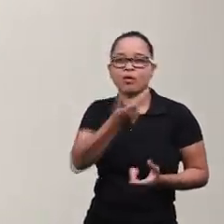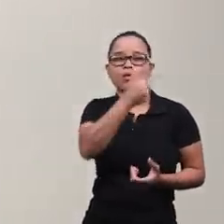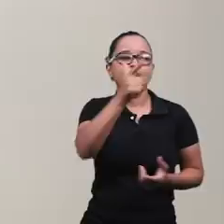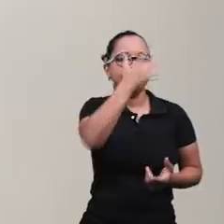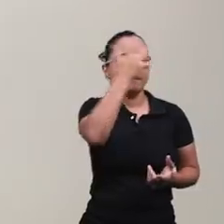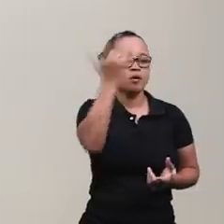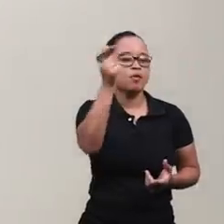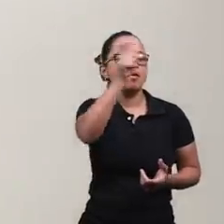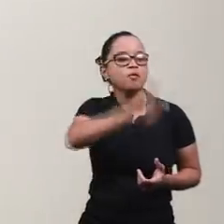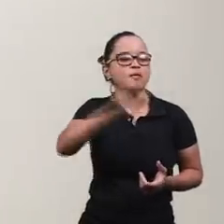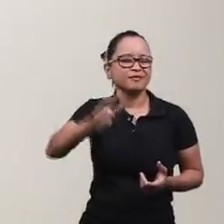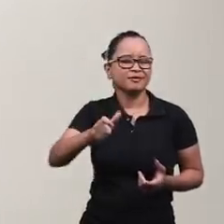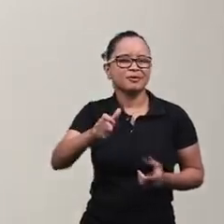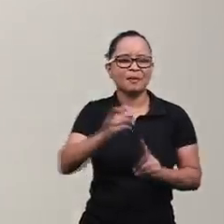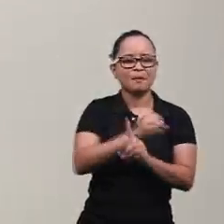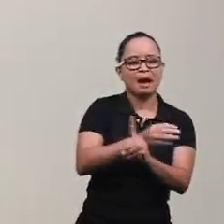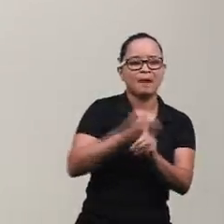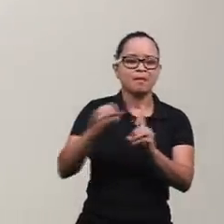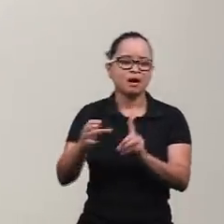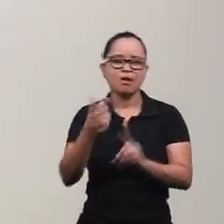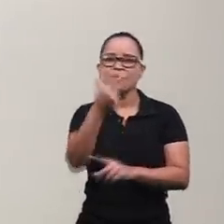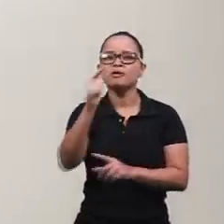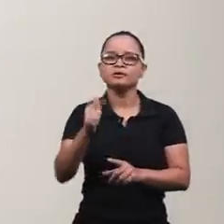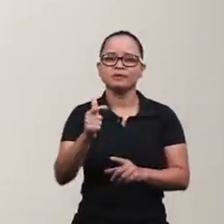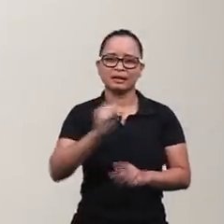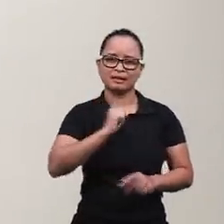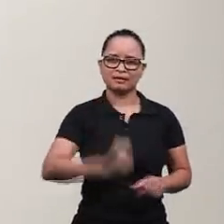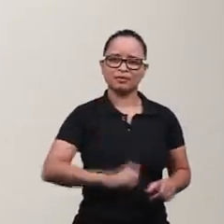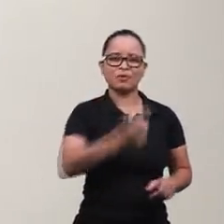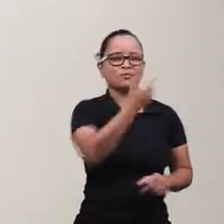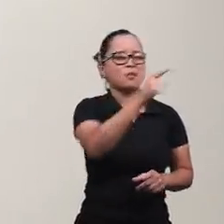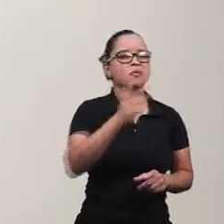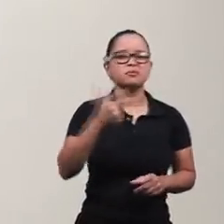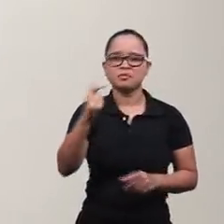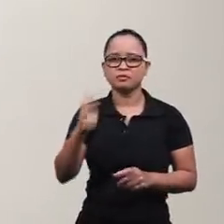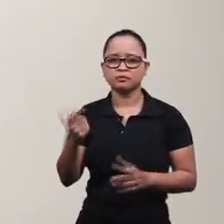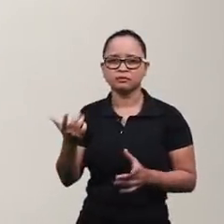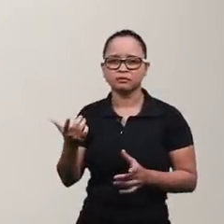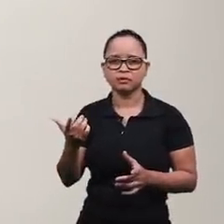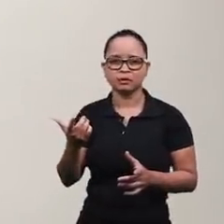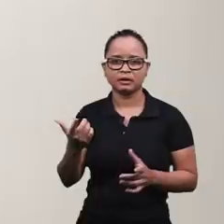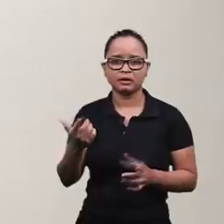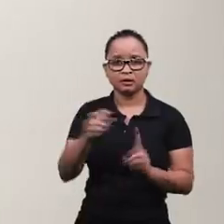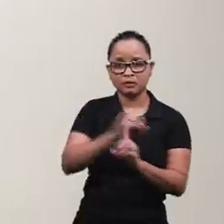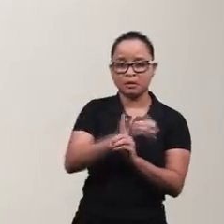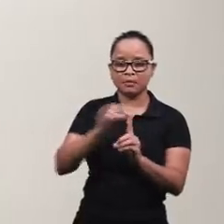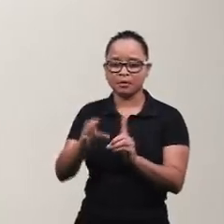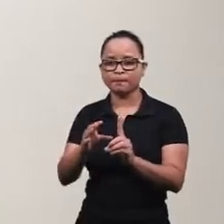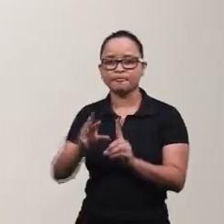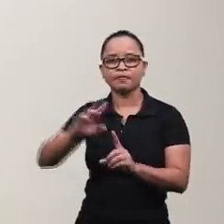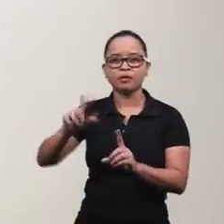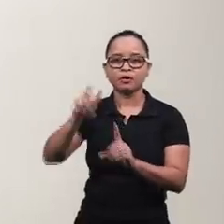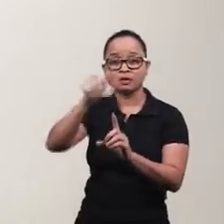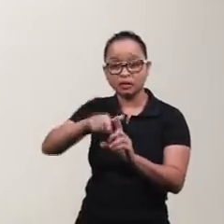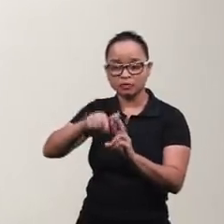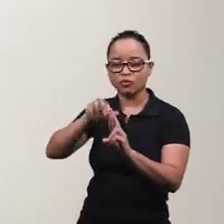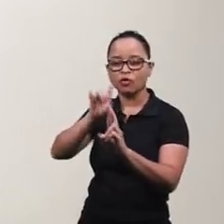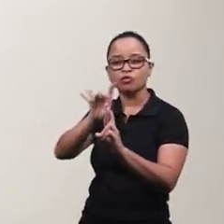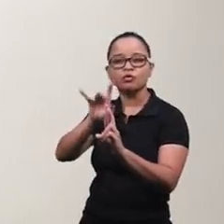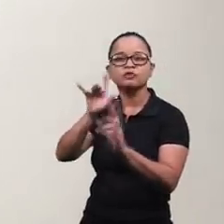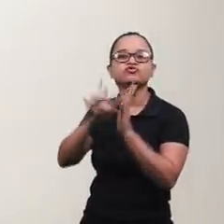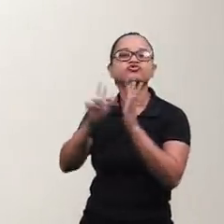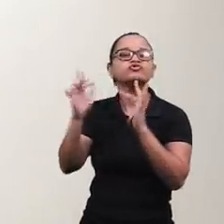outro mediador outro Sul sacerdote outro sacerdote outro que esteja nessa posição que não